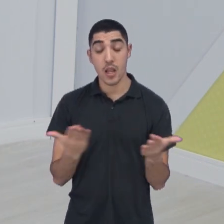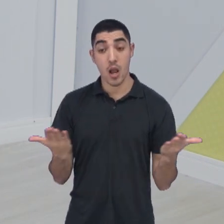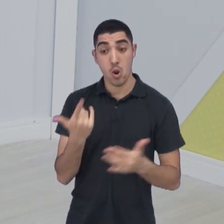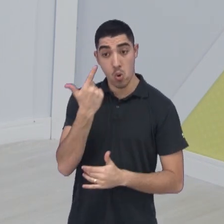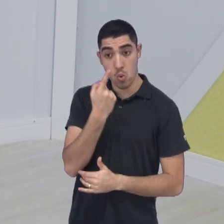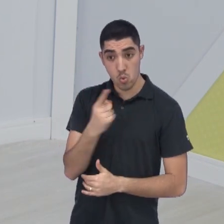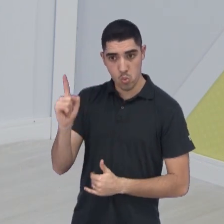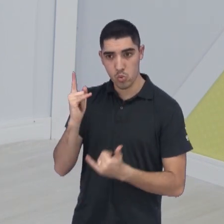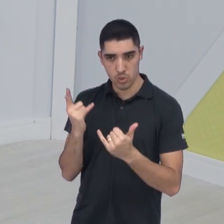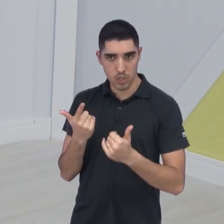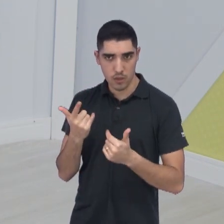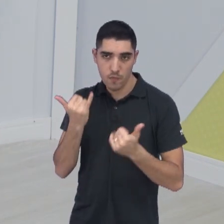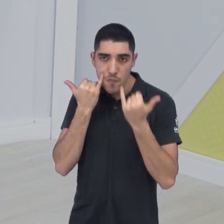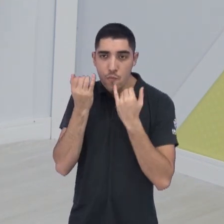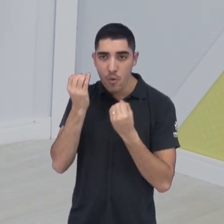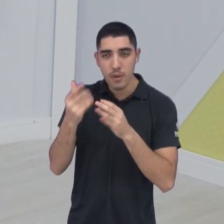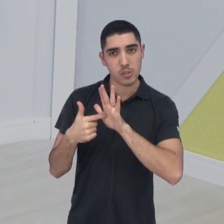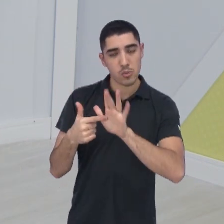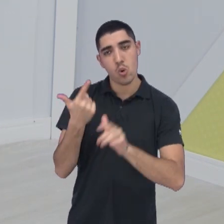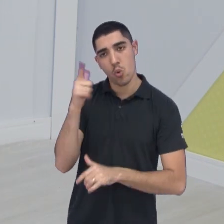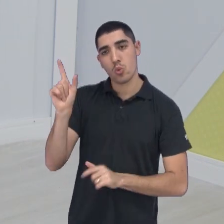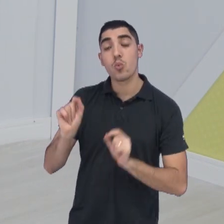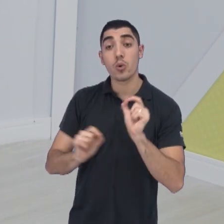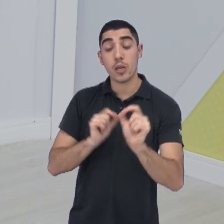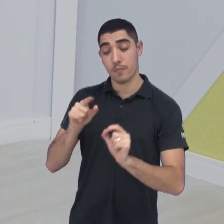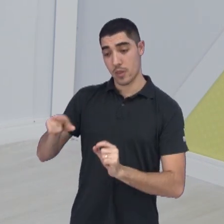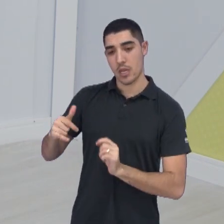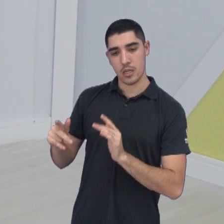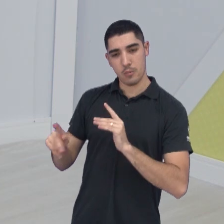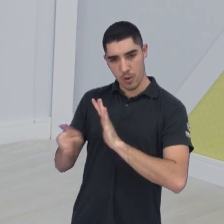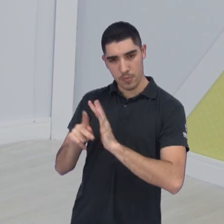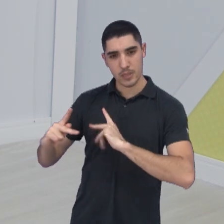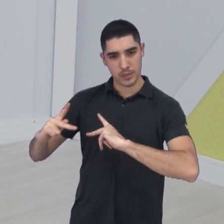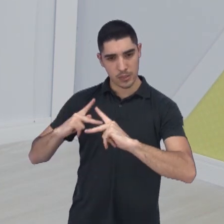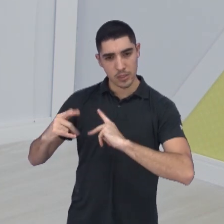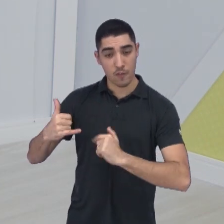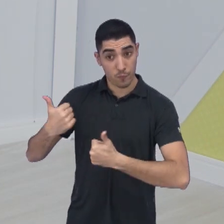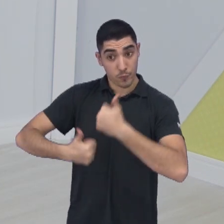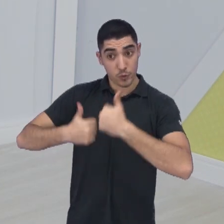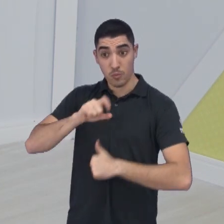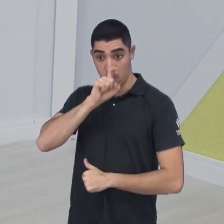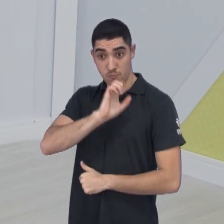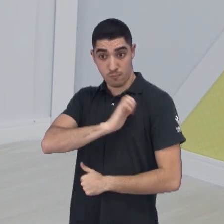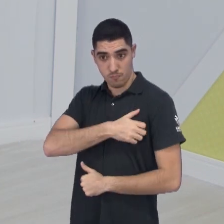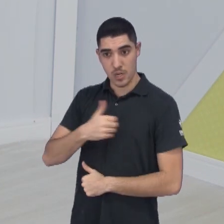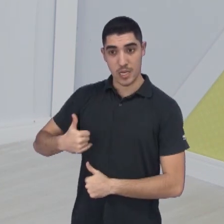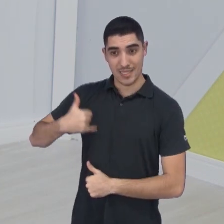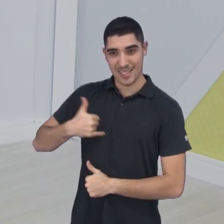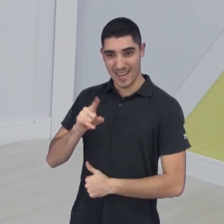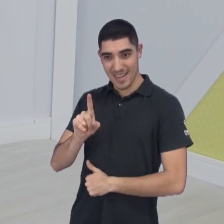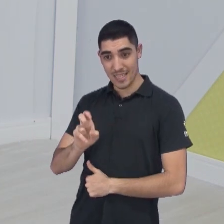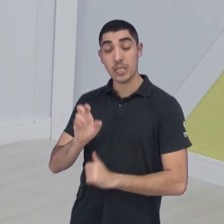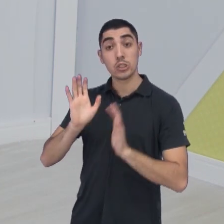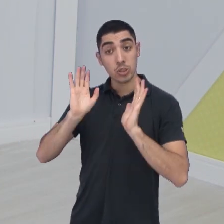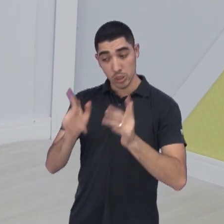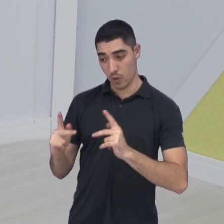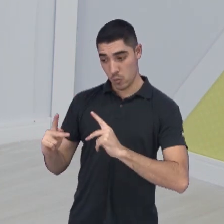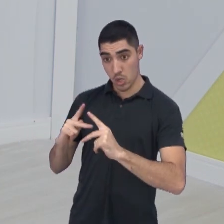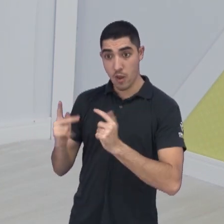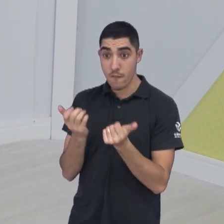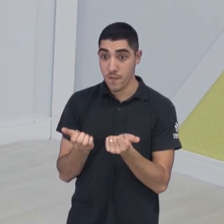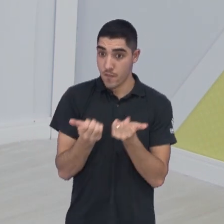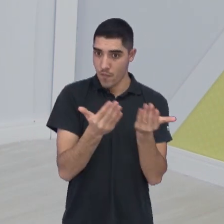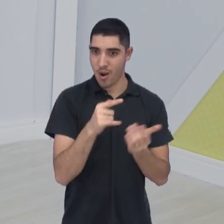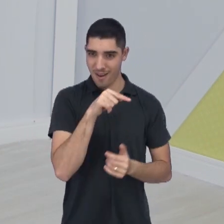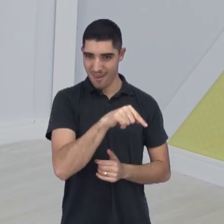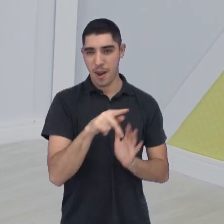primeiro bloco de hoje, mudando de assunto, falando do time Sub-15 do São José no futebol, né? O time foi até o CT do Red Bull Bragantino para enfrentar